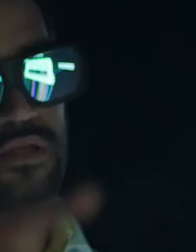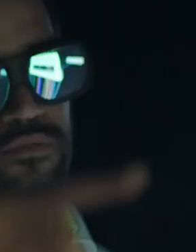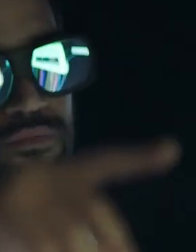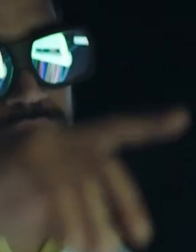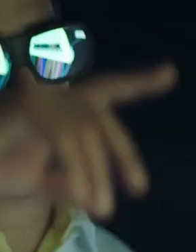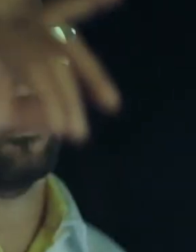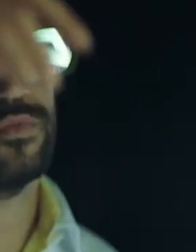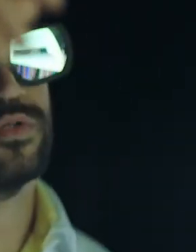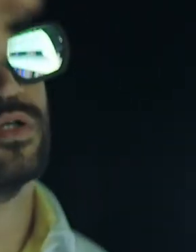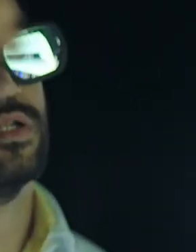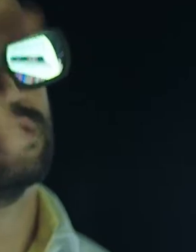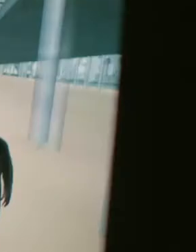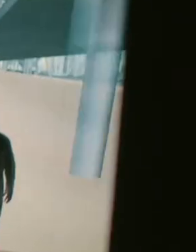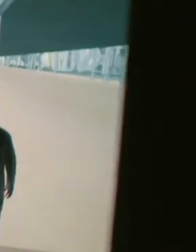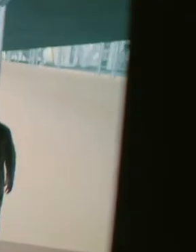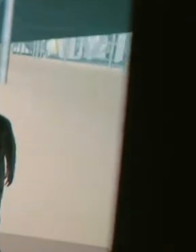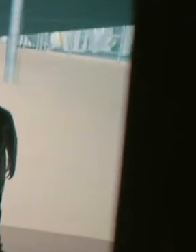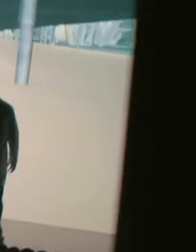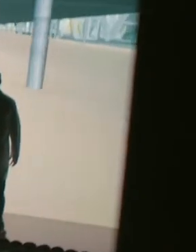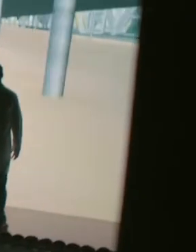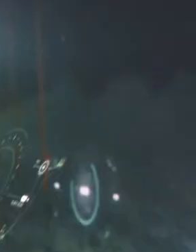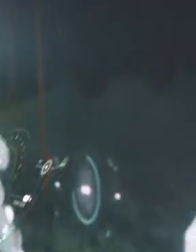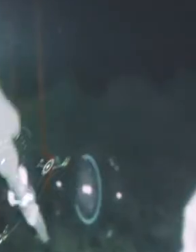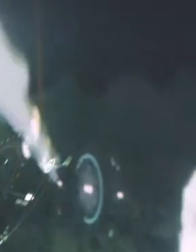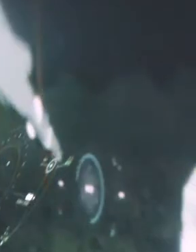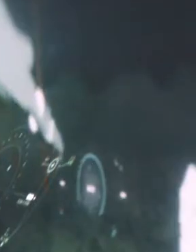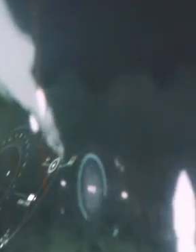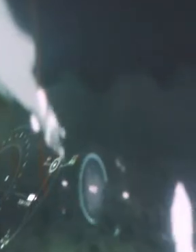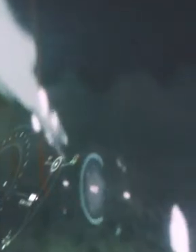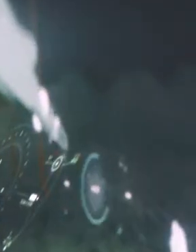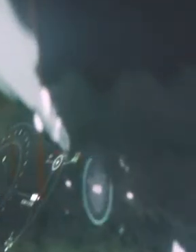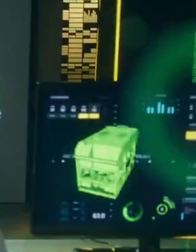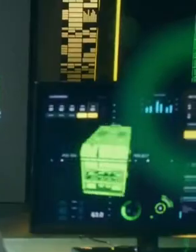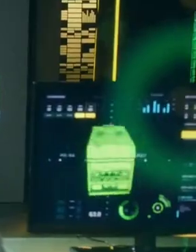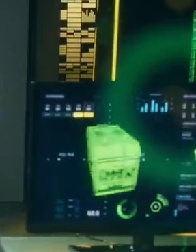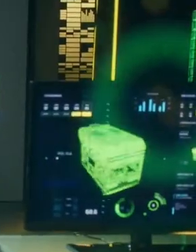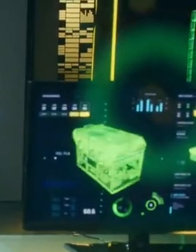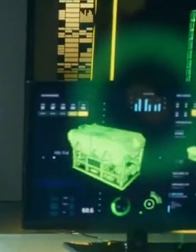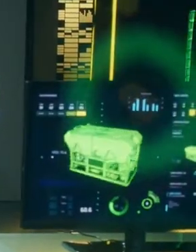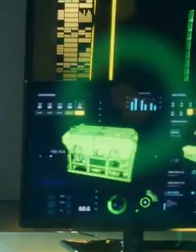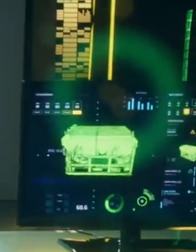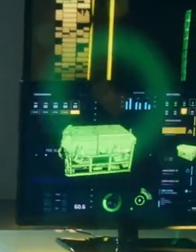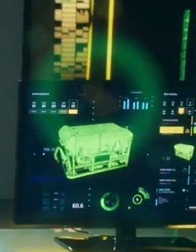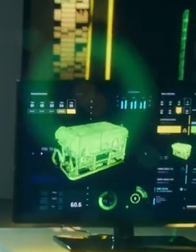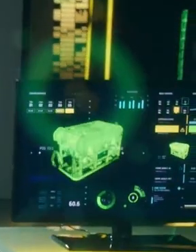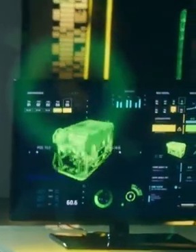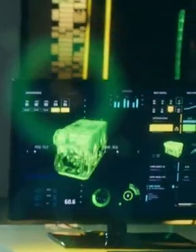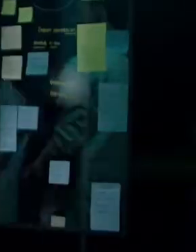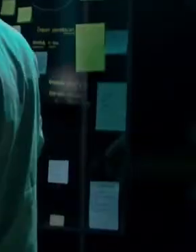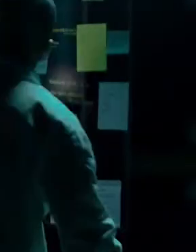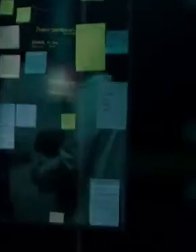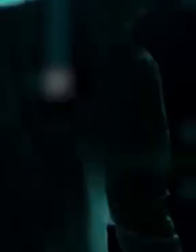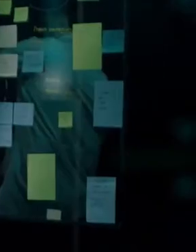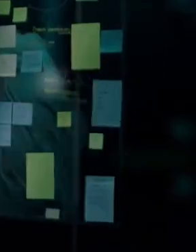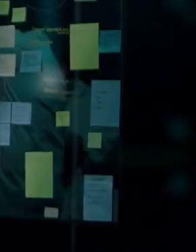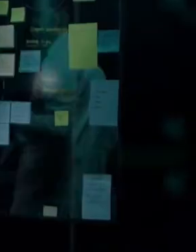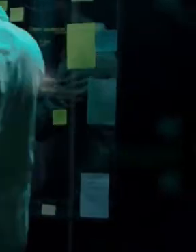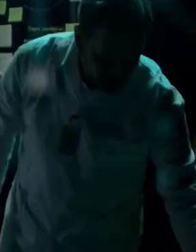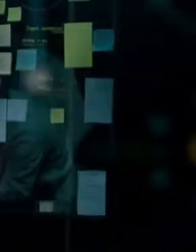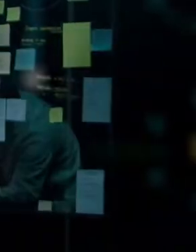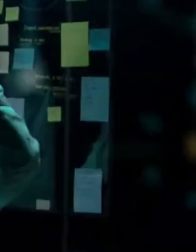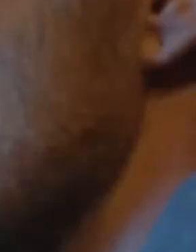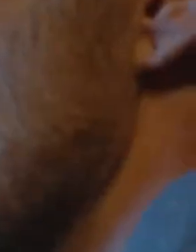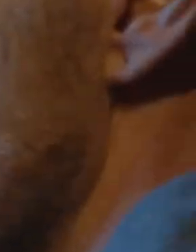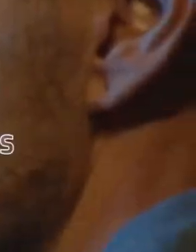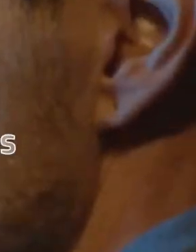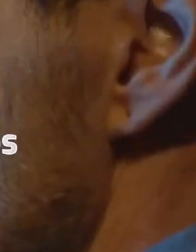novo coronavírus é um desafio. E a tecnologia da Petrobras pode ajudar muito neste momento. Nossos cientistas